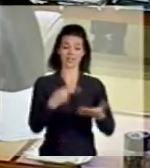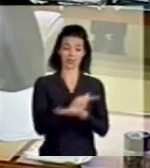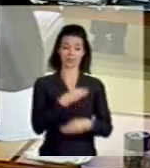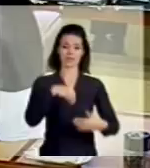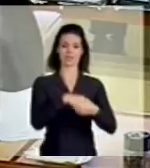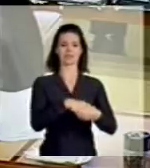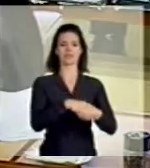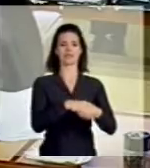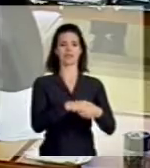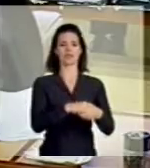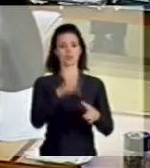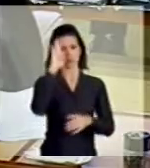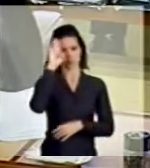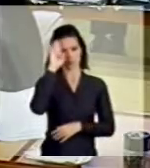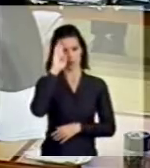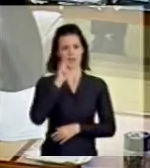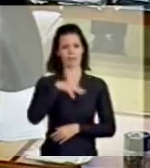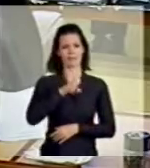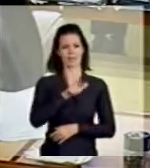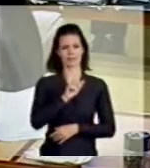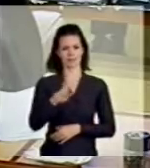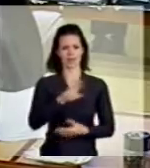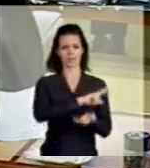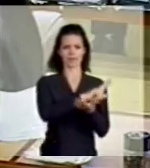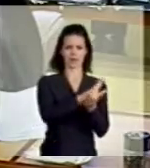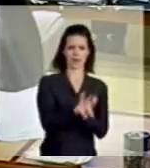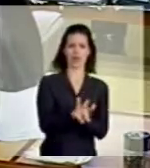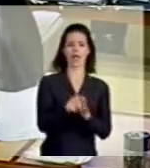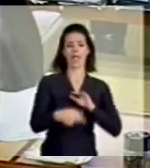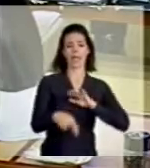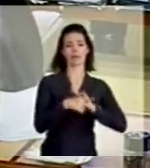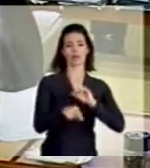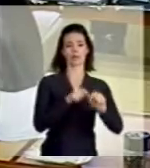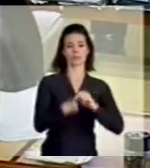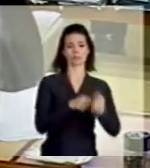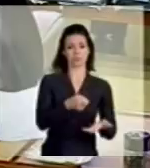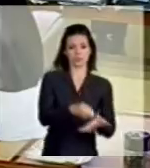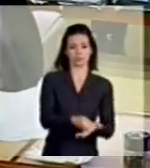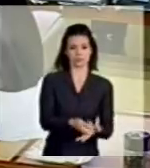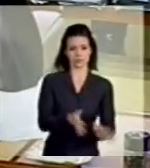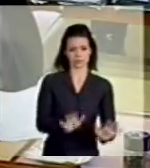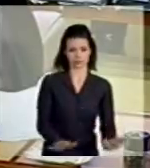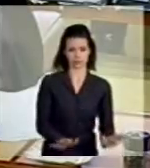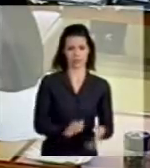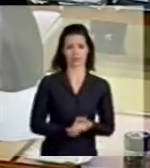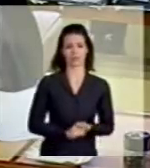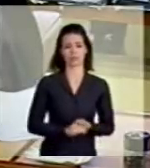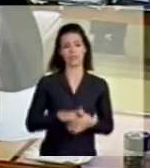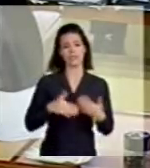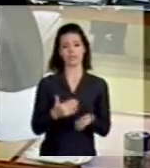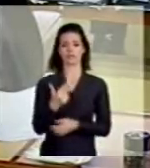militar justifica-se para a proteção da hierarquia e da disciplina castrense. Entretanto, não se